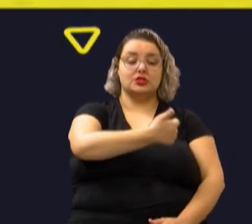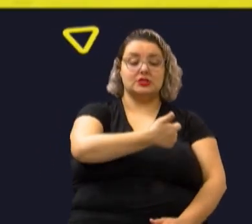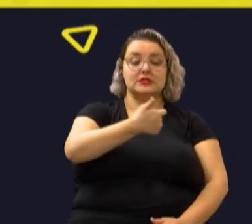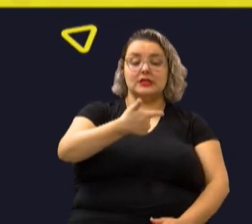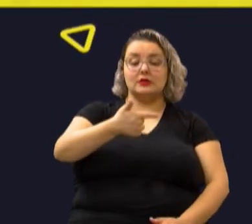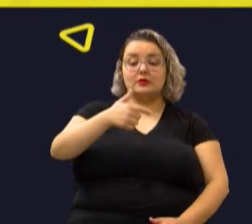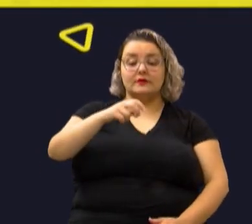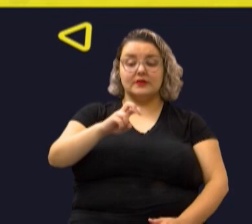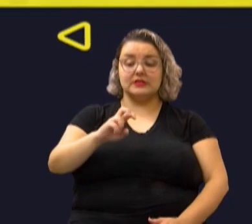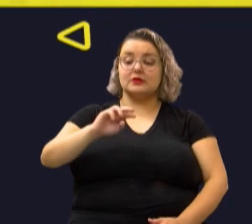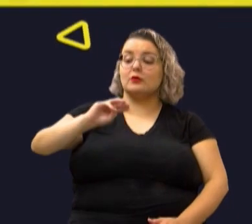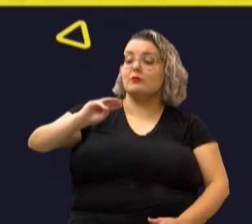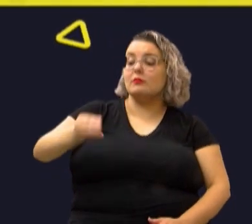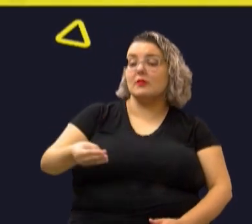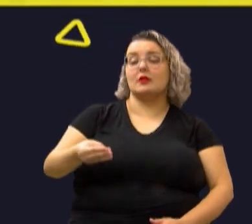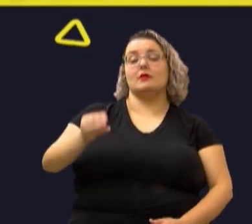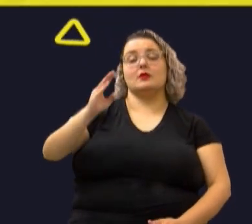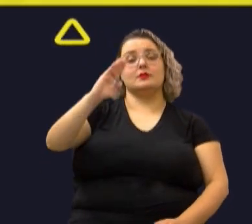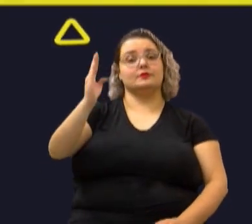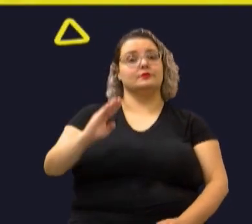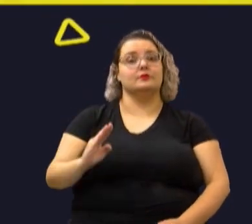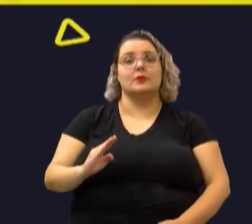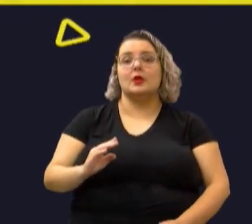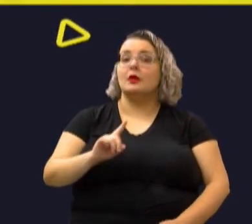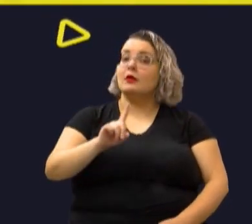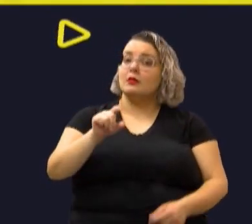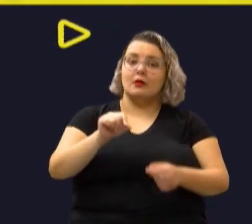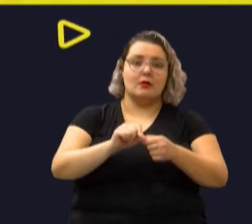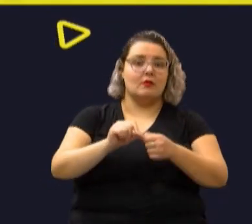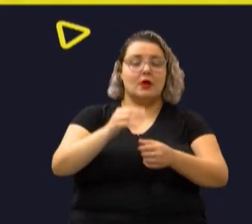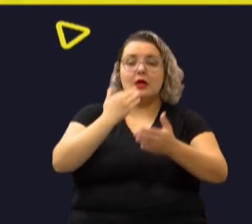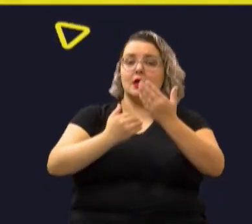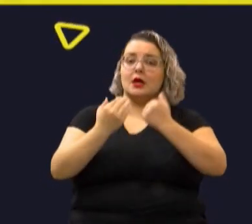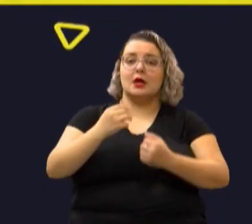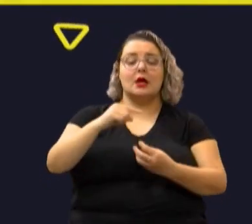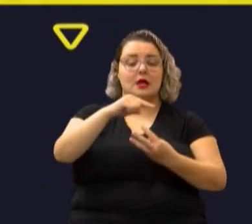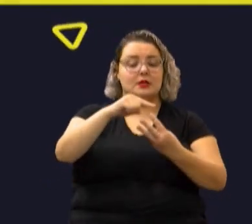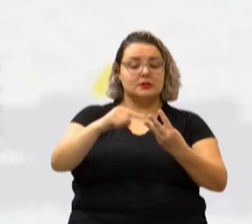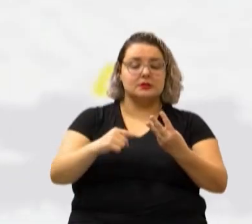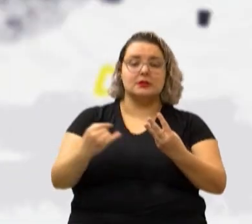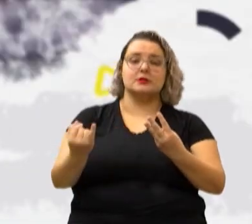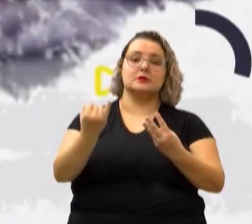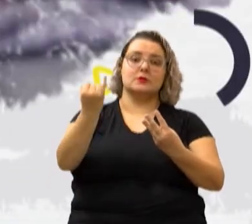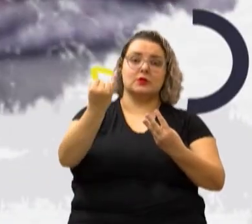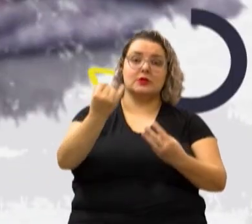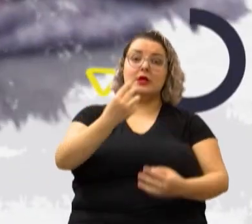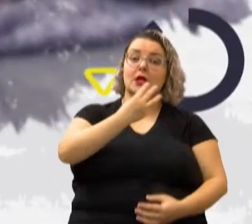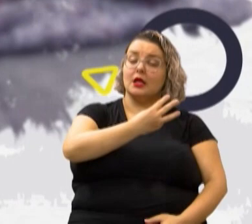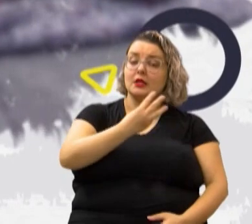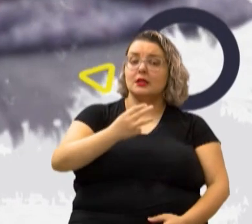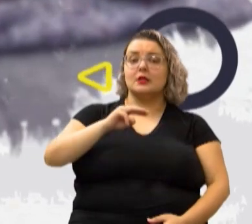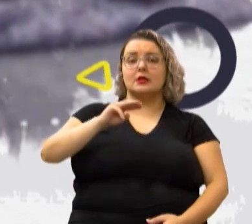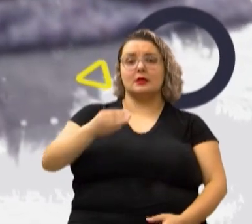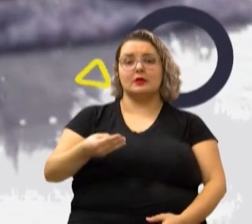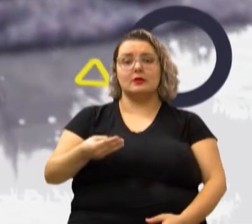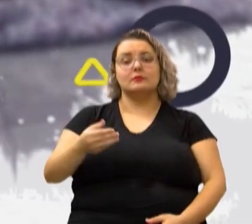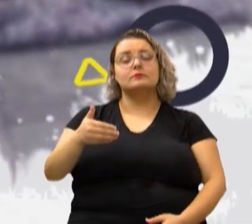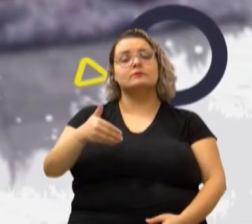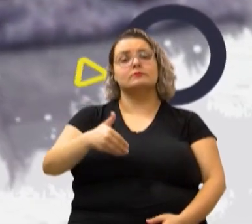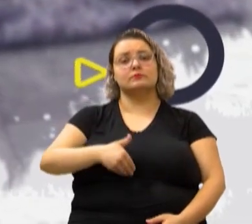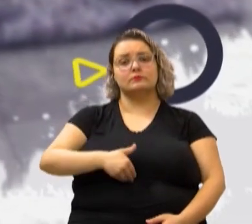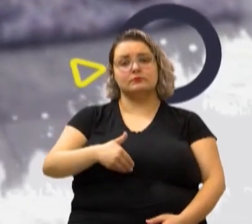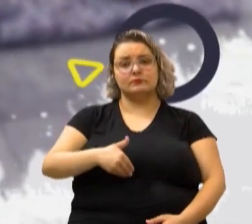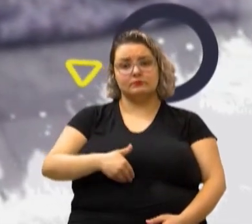125 milhões de brasileiros não fazem as 3 refeições diárias e 33 milhões